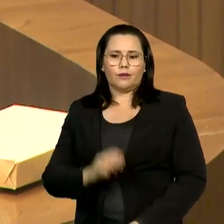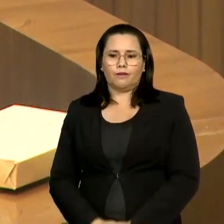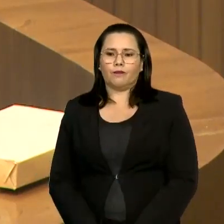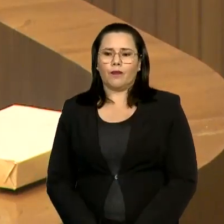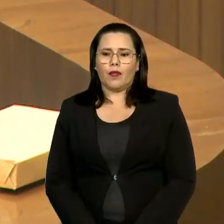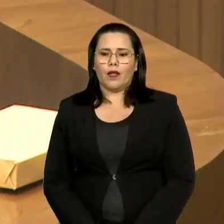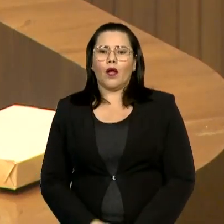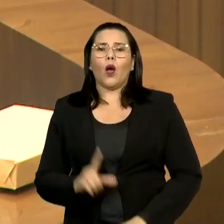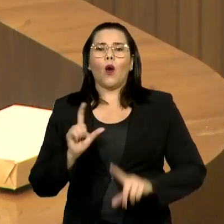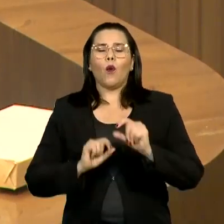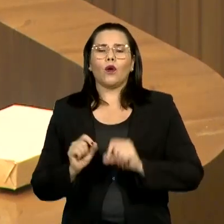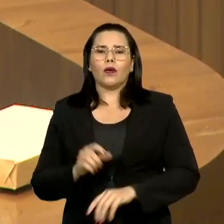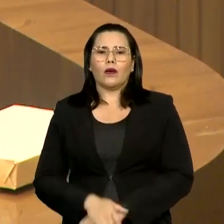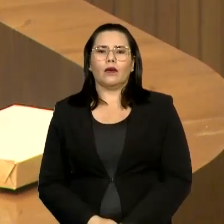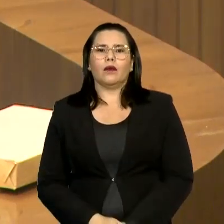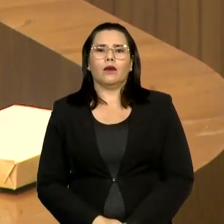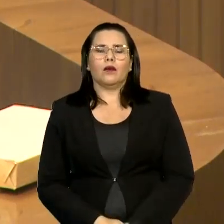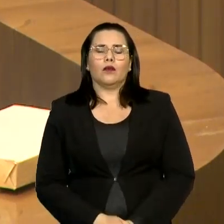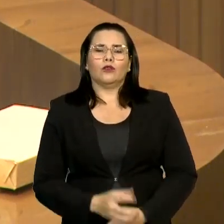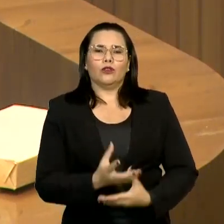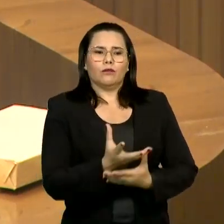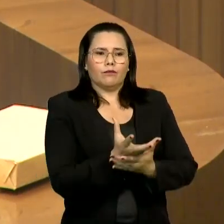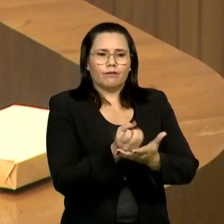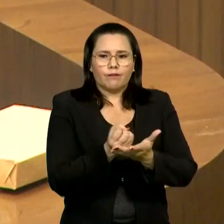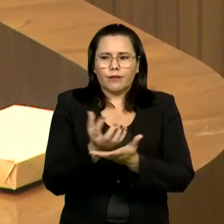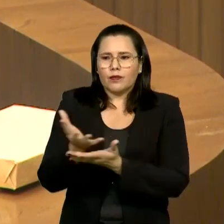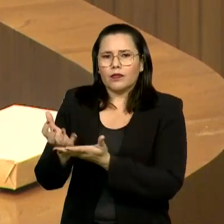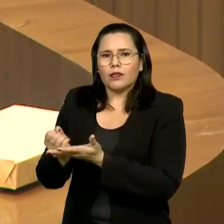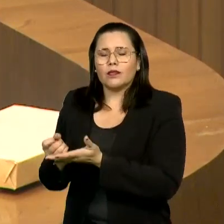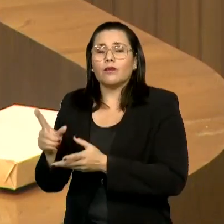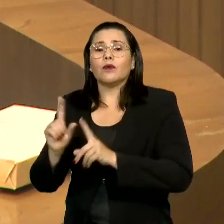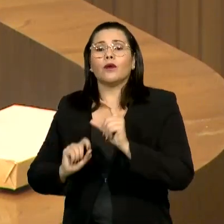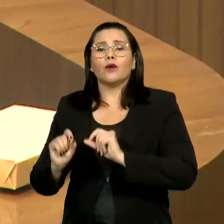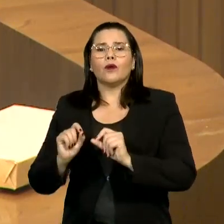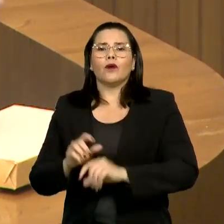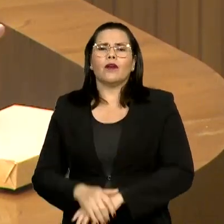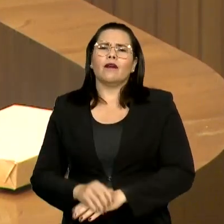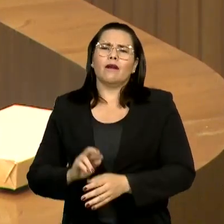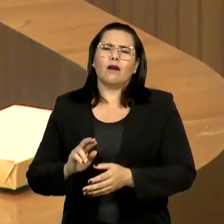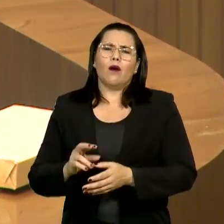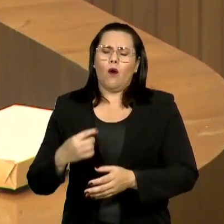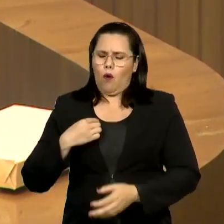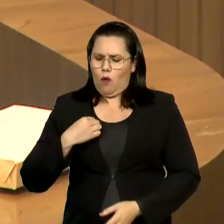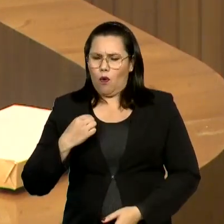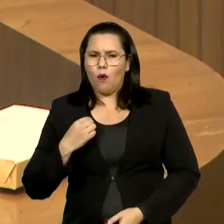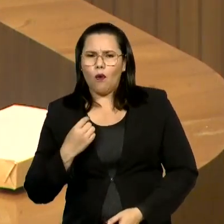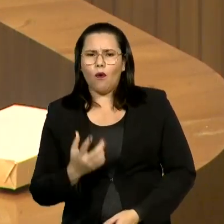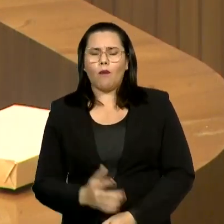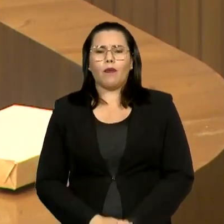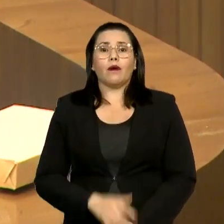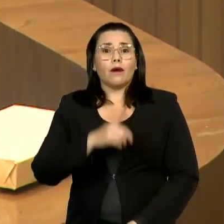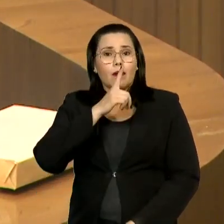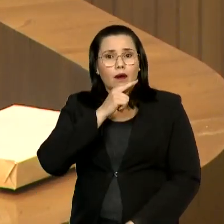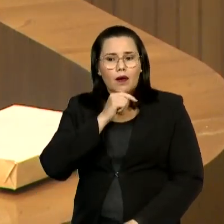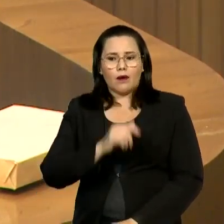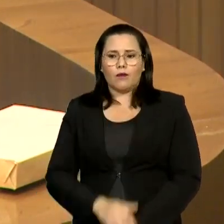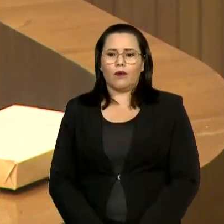agasalhos, de roupa, em parceria com a Cruz Vermelha. Hoje já fiz uma visita, inclusive, à Cruz